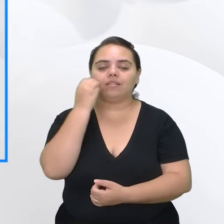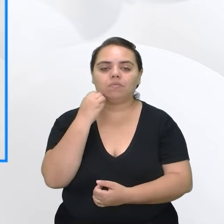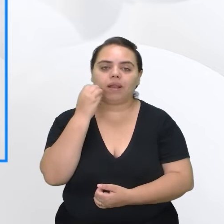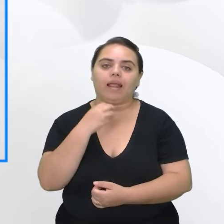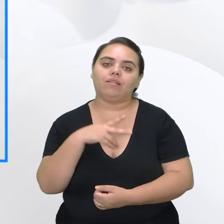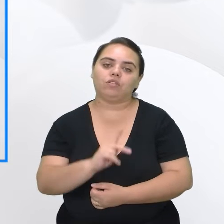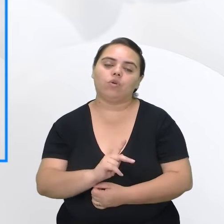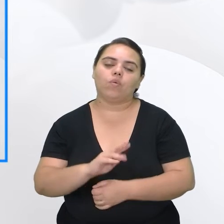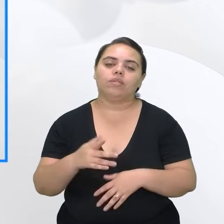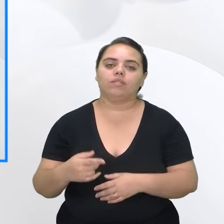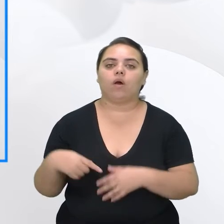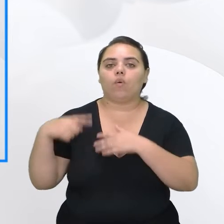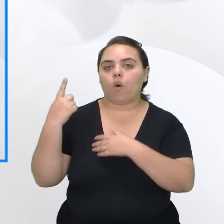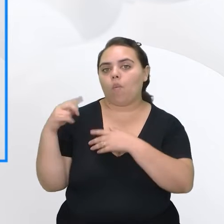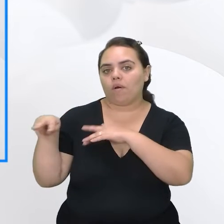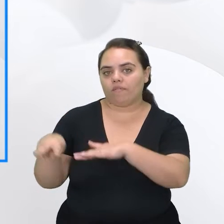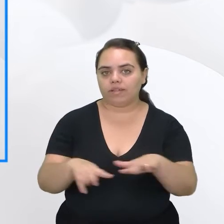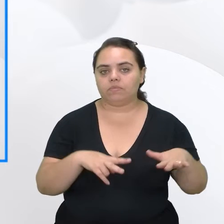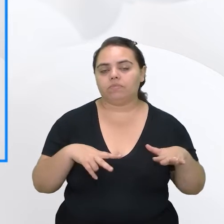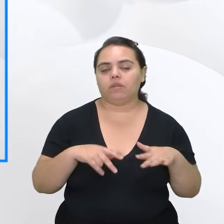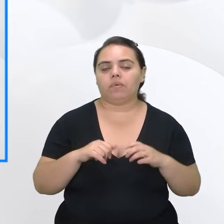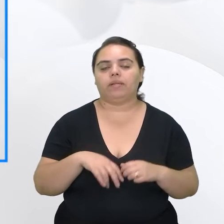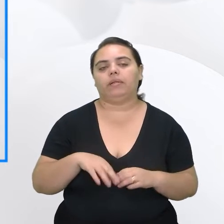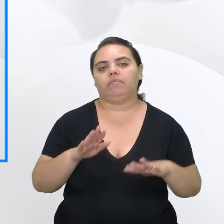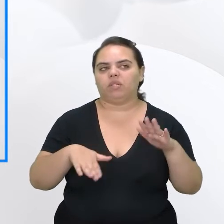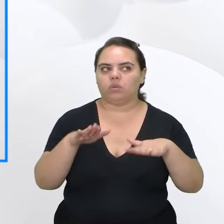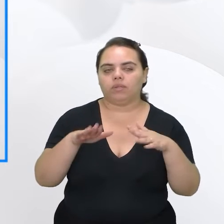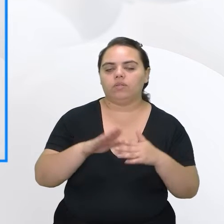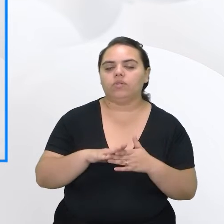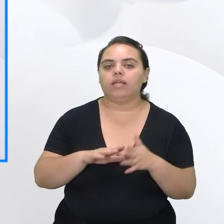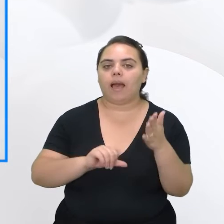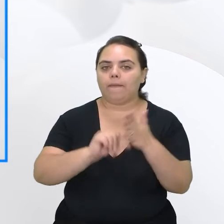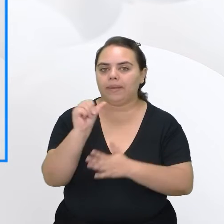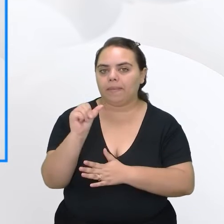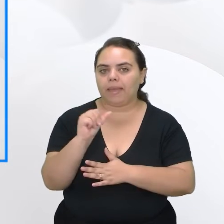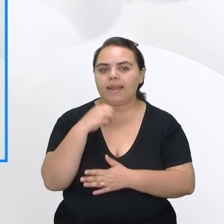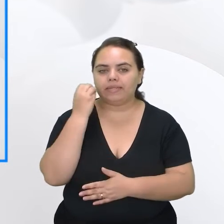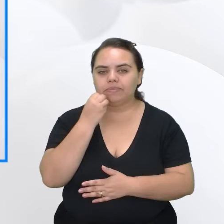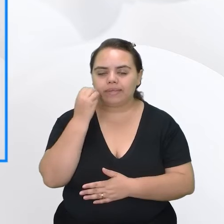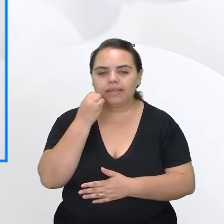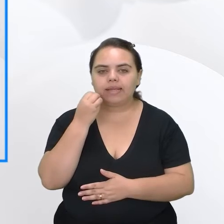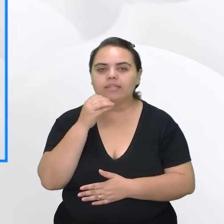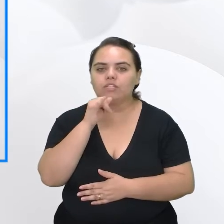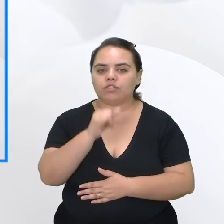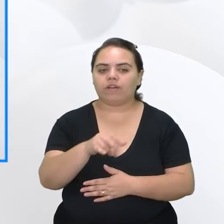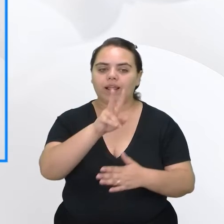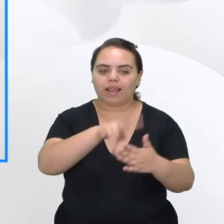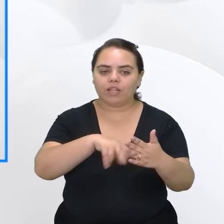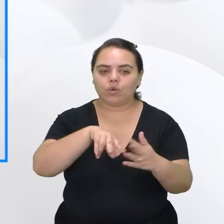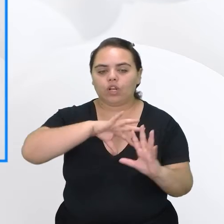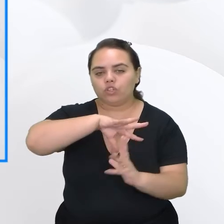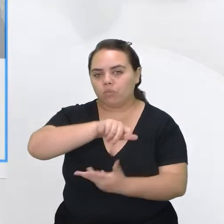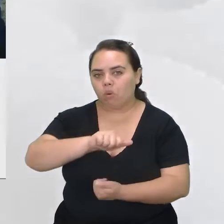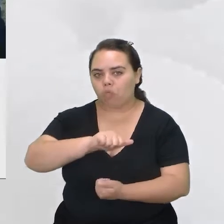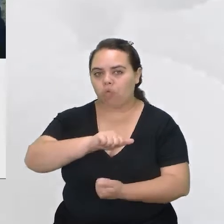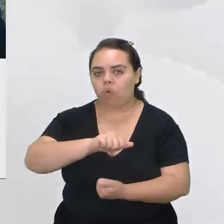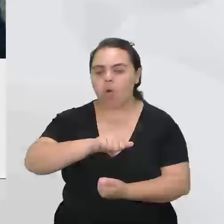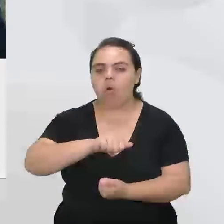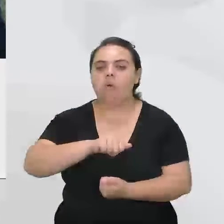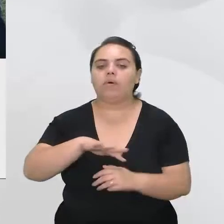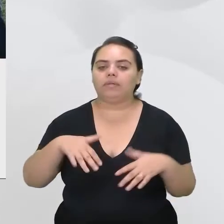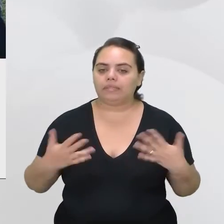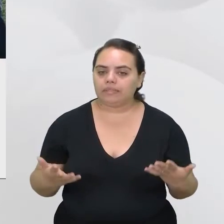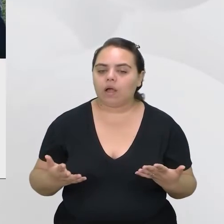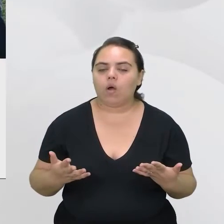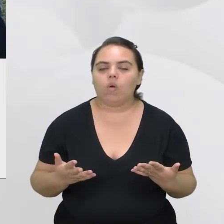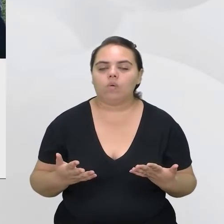Então, uma vivência por semana, mais ou menos. A primeira vivência, a gente chama de leitura de mundo. Né? Então,